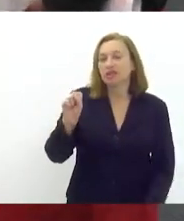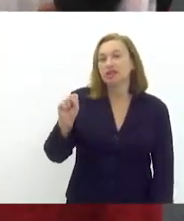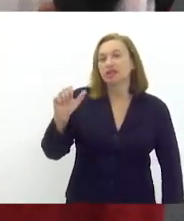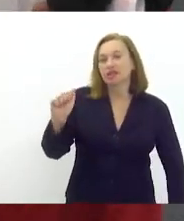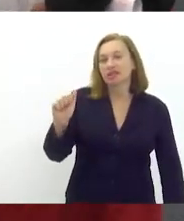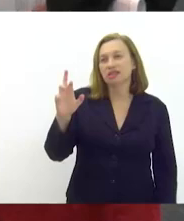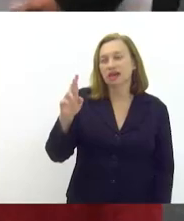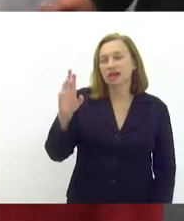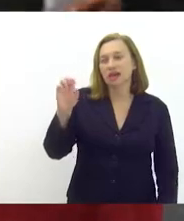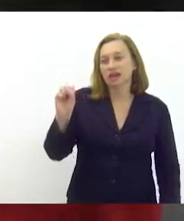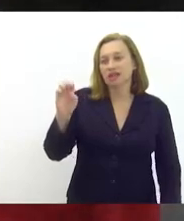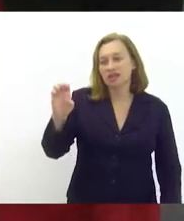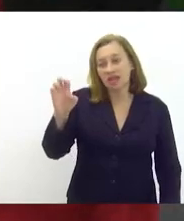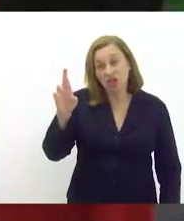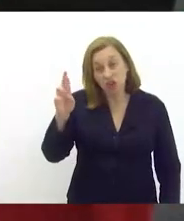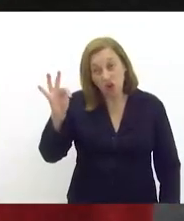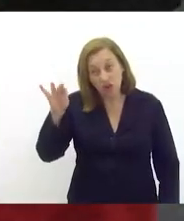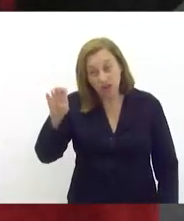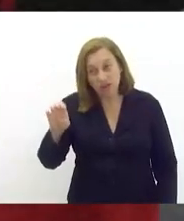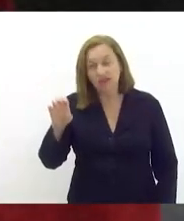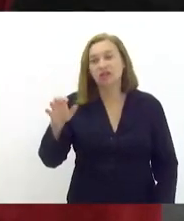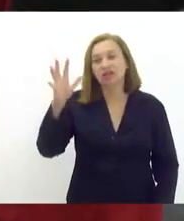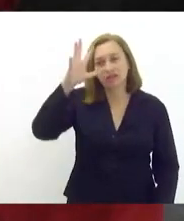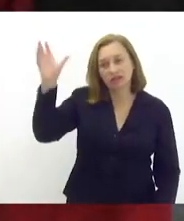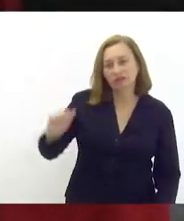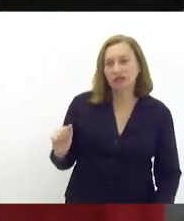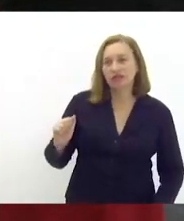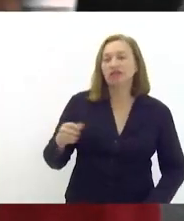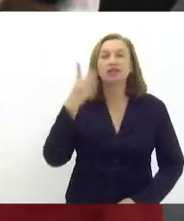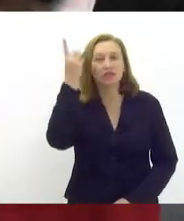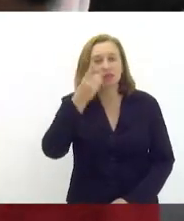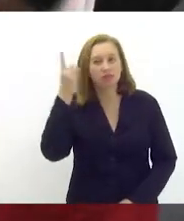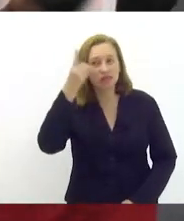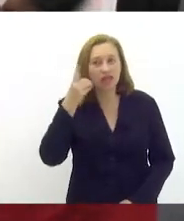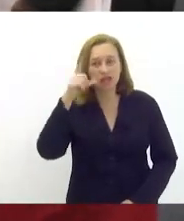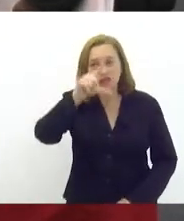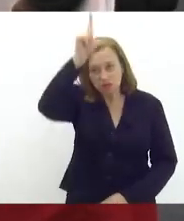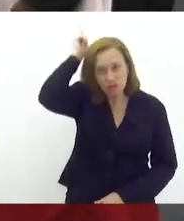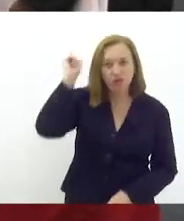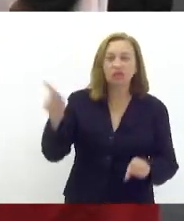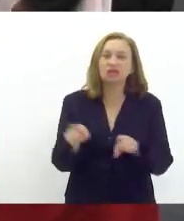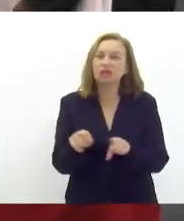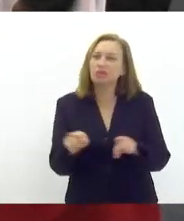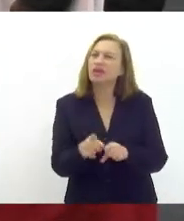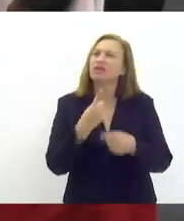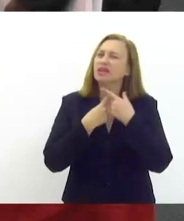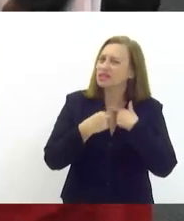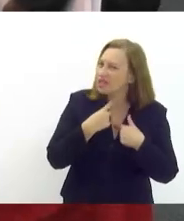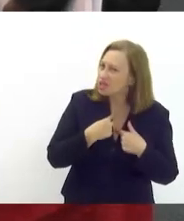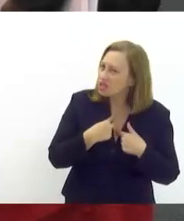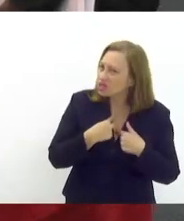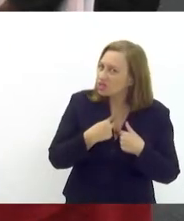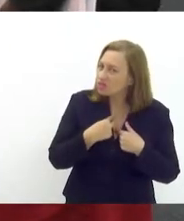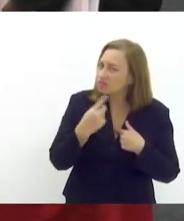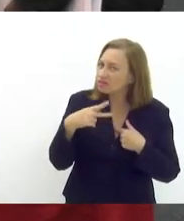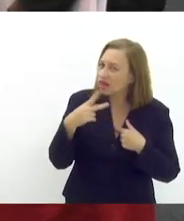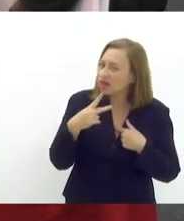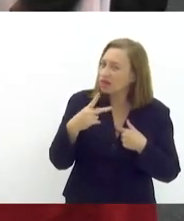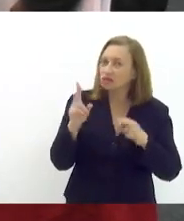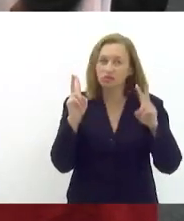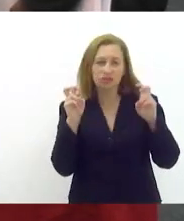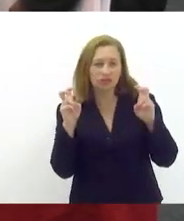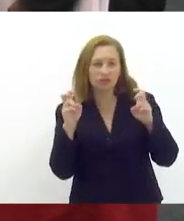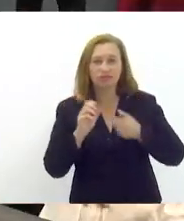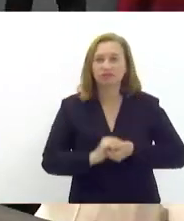de religiões de matriz africana Deputado é Luiz Paulo também deseja fazer alguma consideração com relação